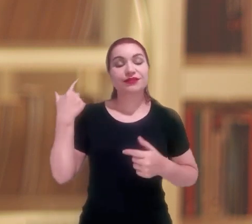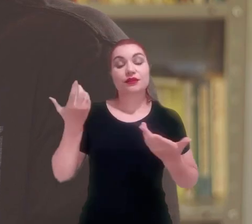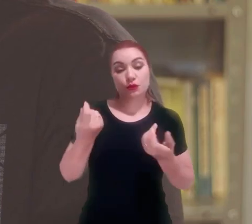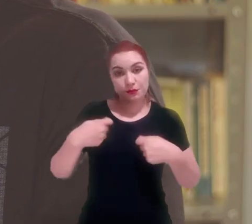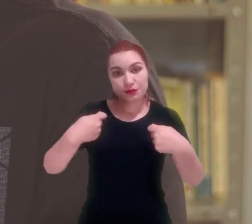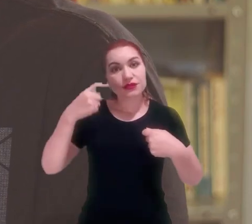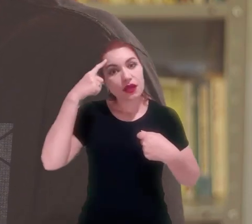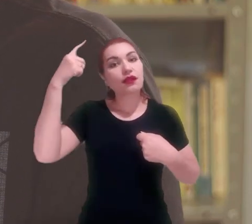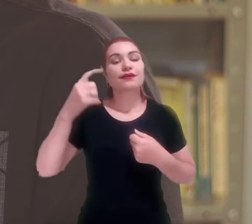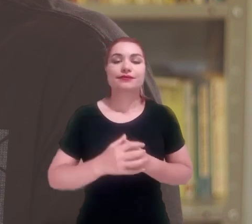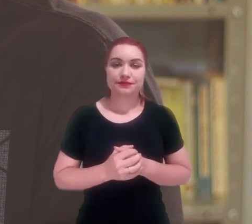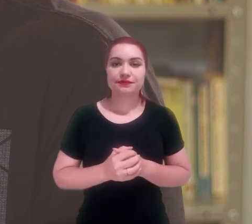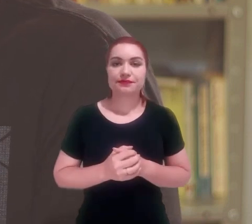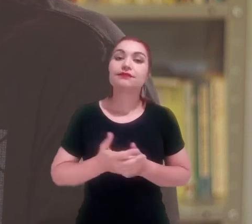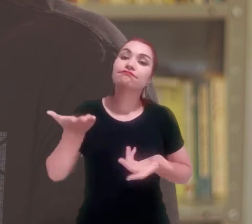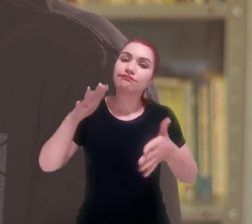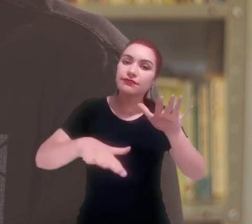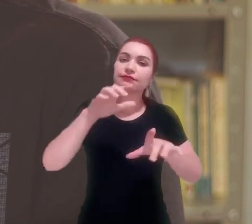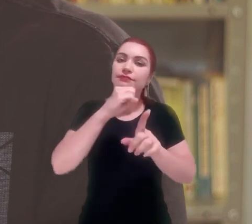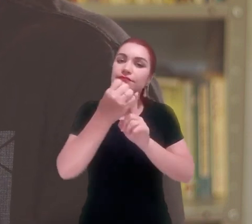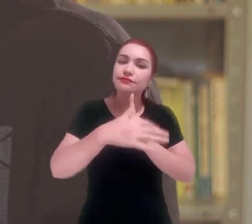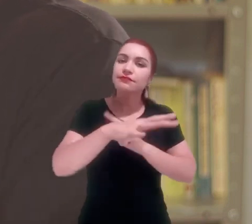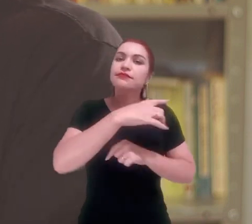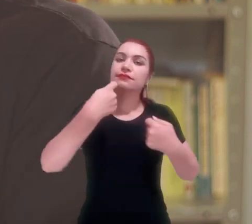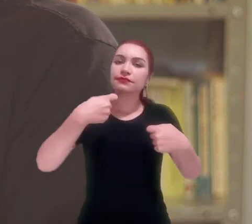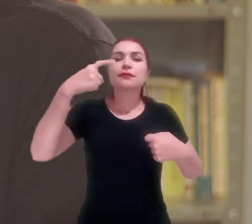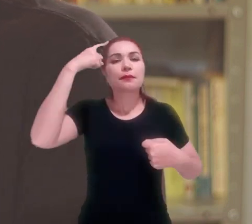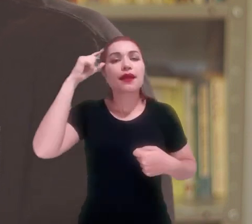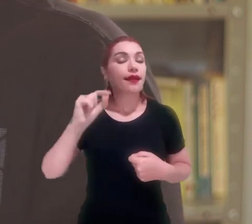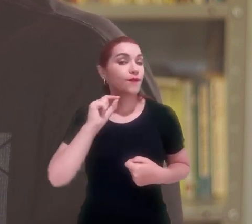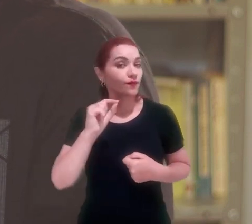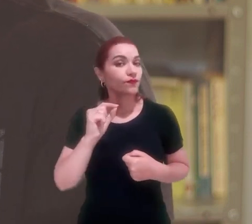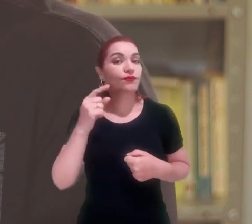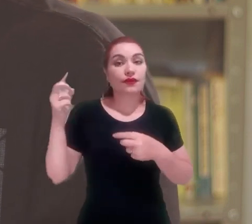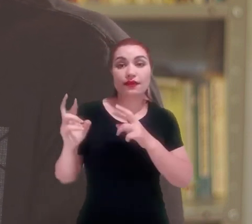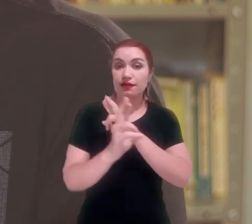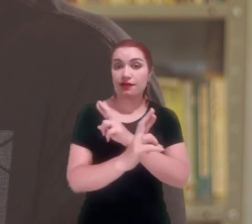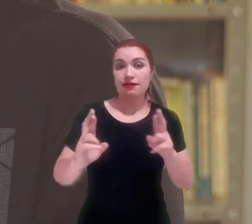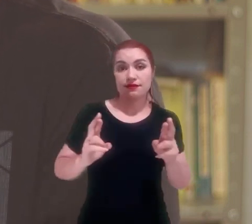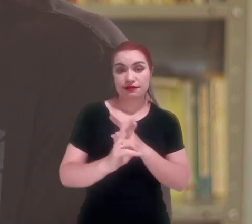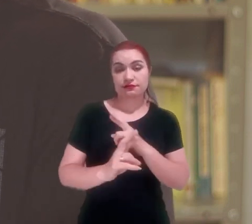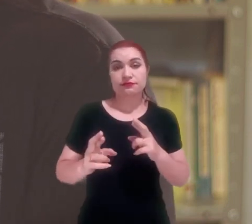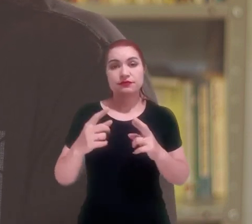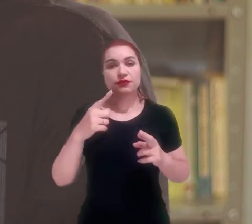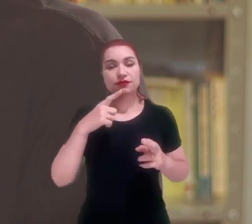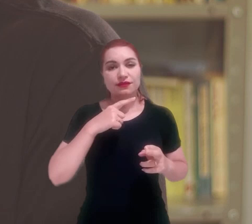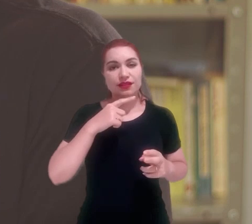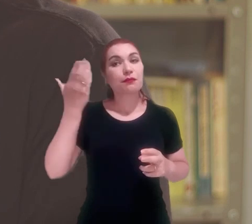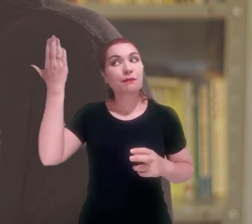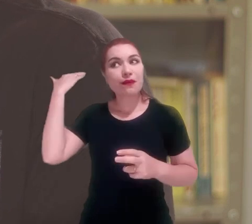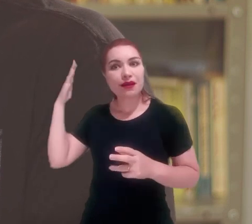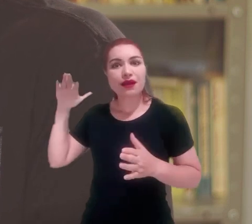despertar. Então, talvez a nossa sociedade precise pensar um pouco isso, sobre essa relação. Se ela não está cometendo a